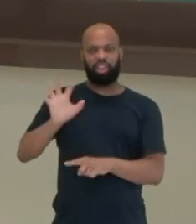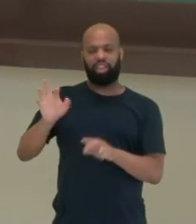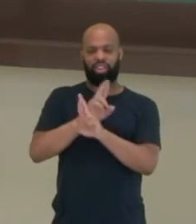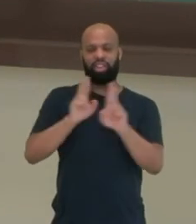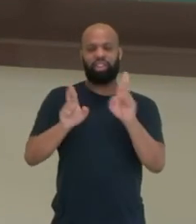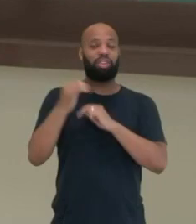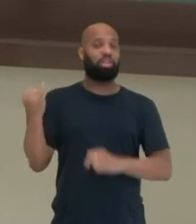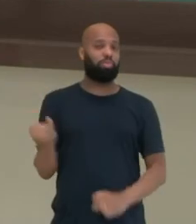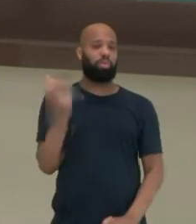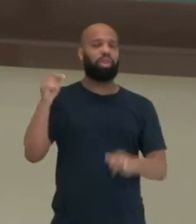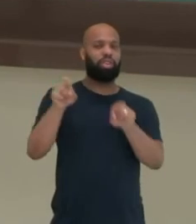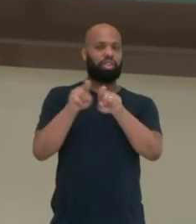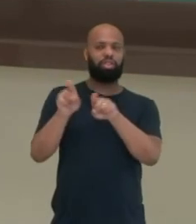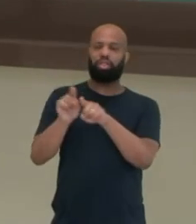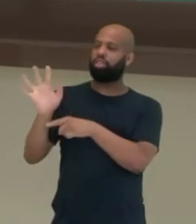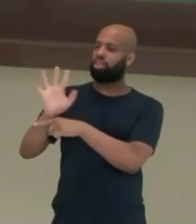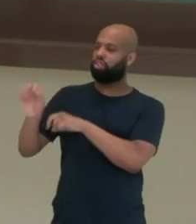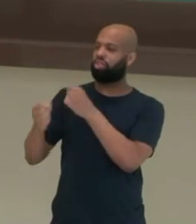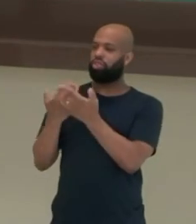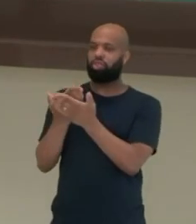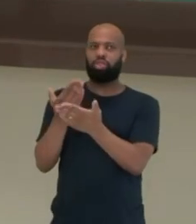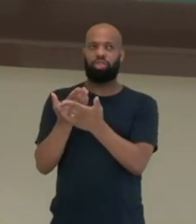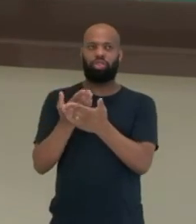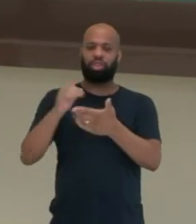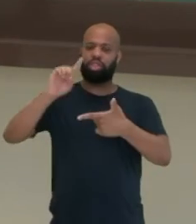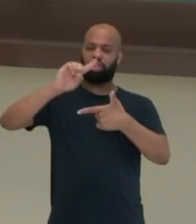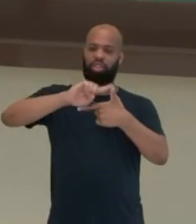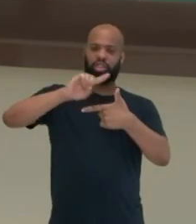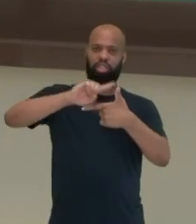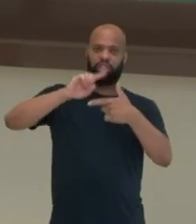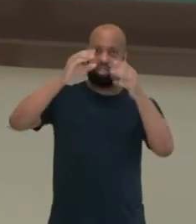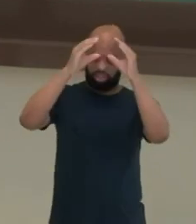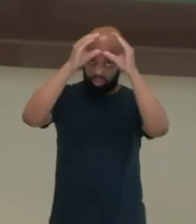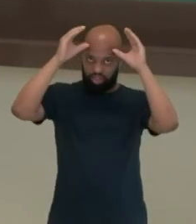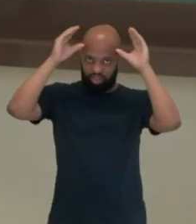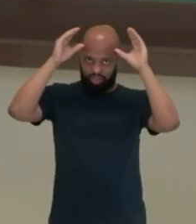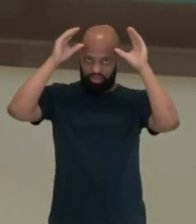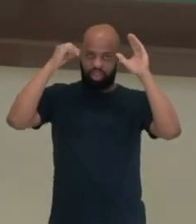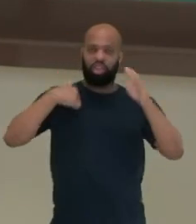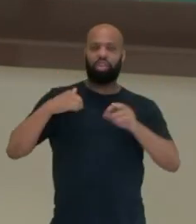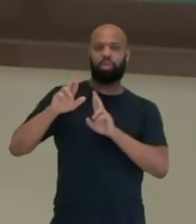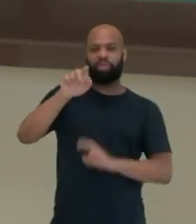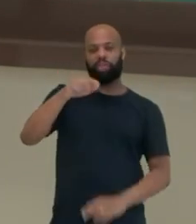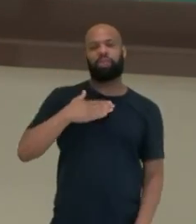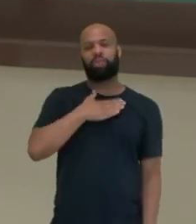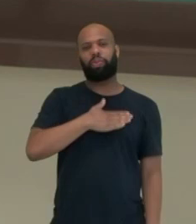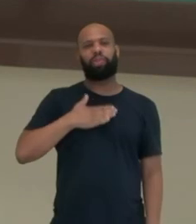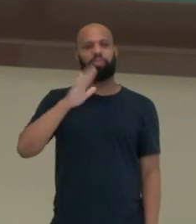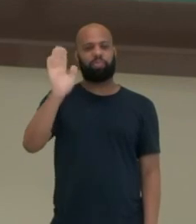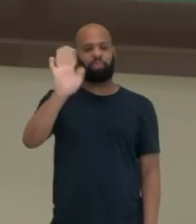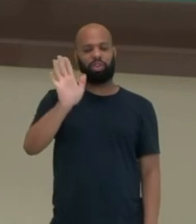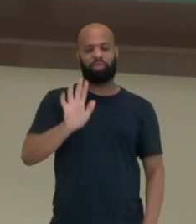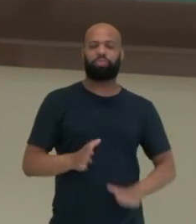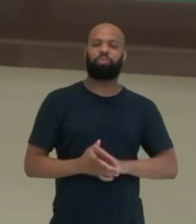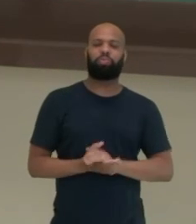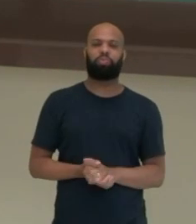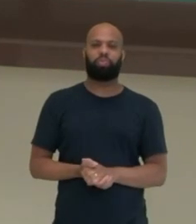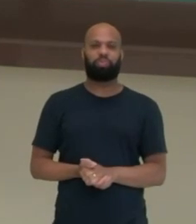são bem importantes. Nesse vídeo, nós falamos sobre Teorema de Pitágoras. Espero que vocês tenham gostado